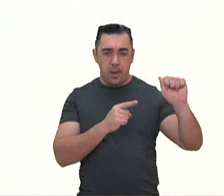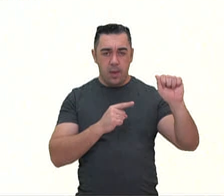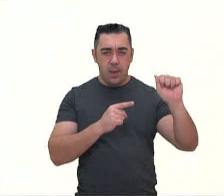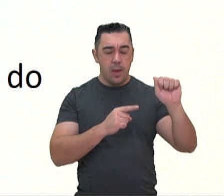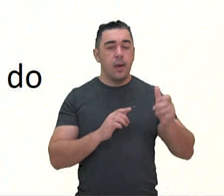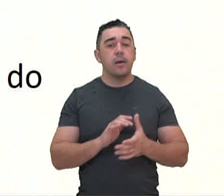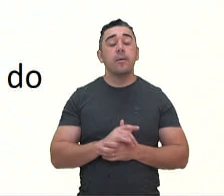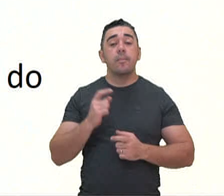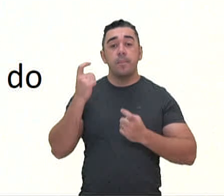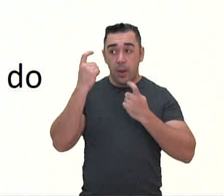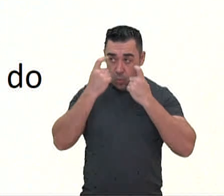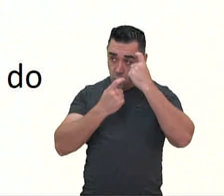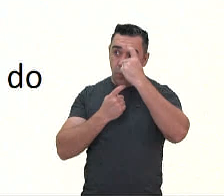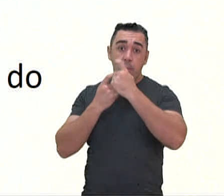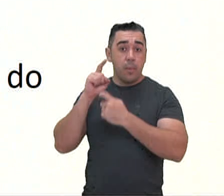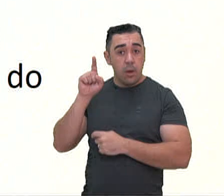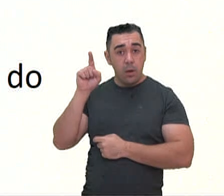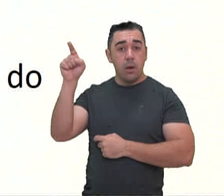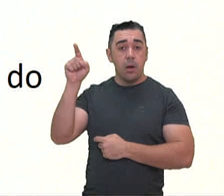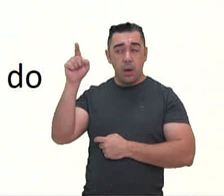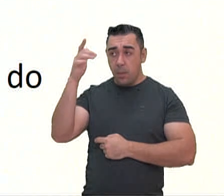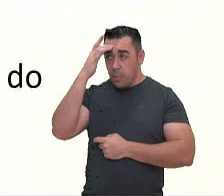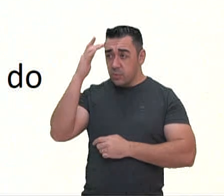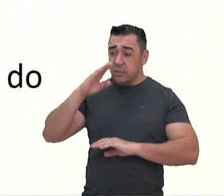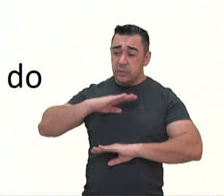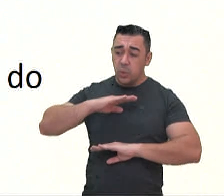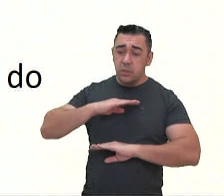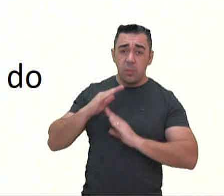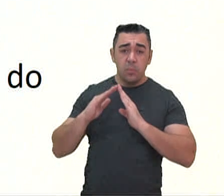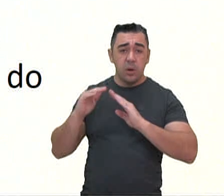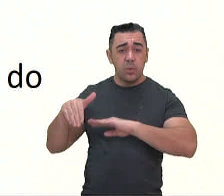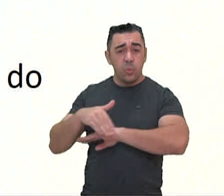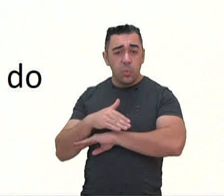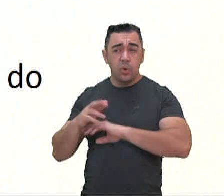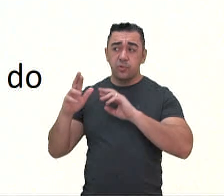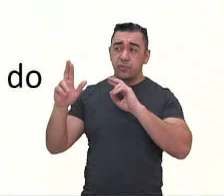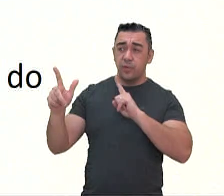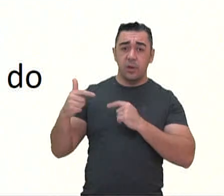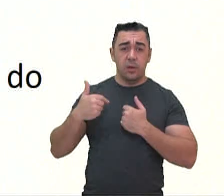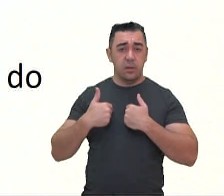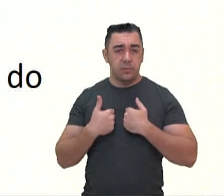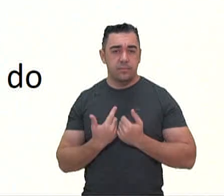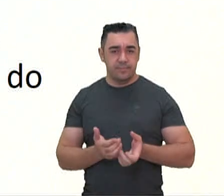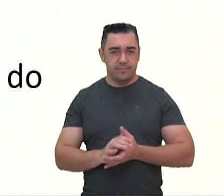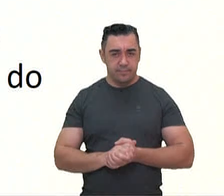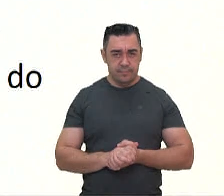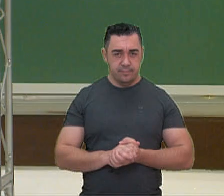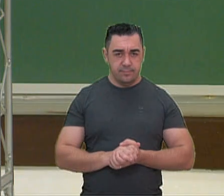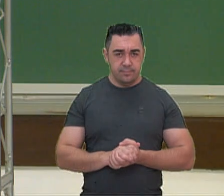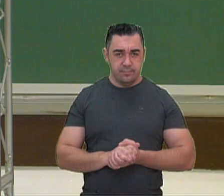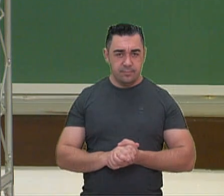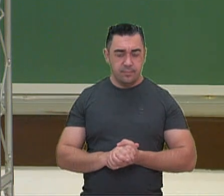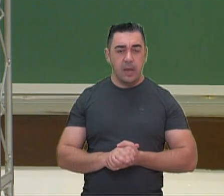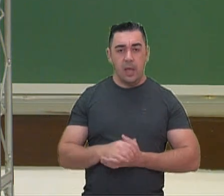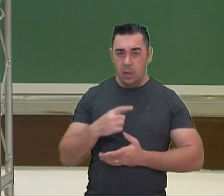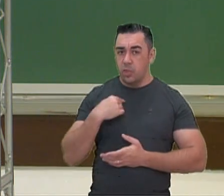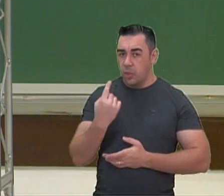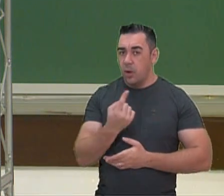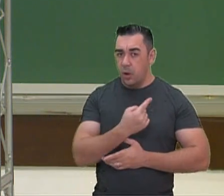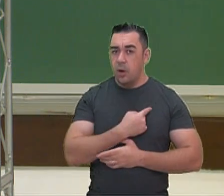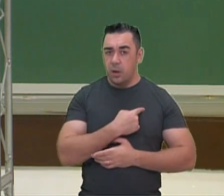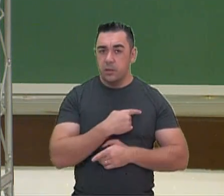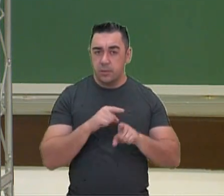uma preocupação com a situação das pessoas que estão em condições diferentes do autor narrador. E fica para nós,